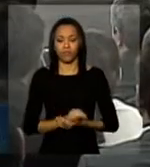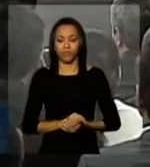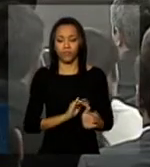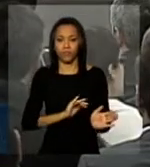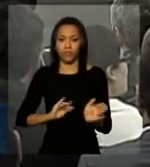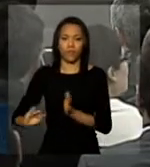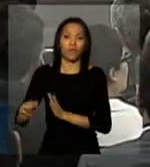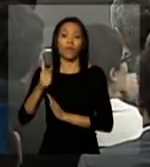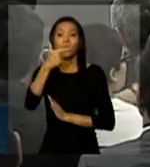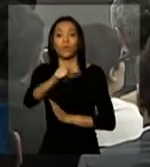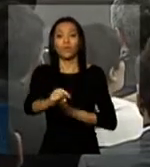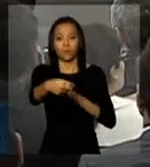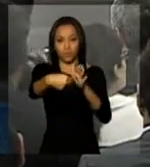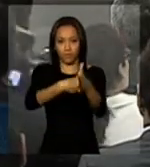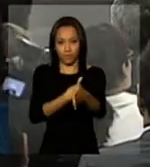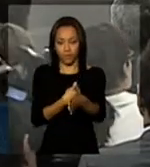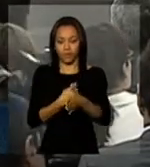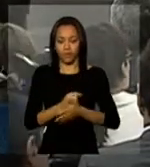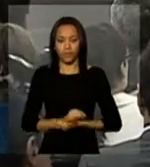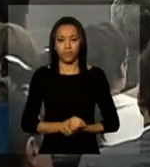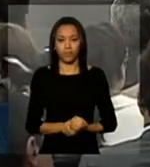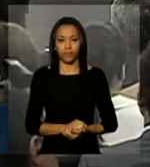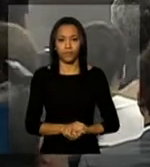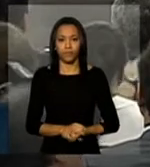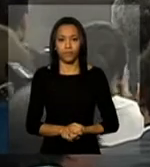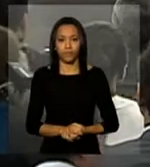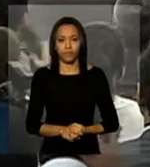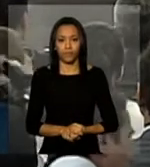Cristiane Bonfante, do jornal O Globo.